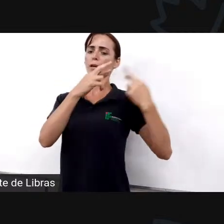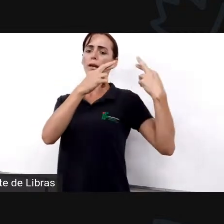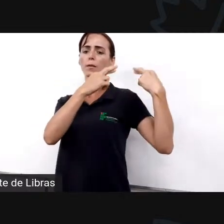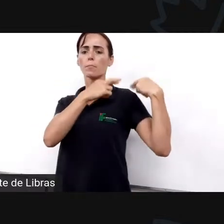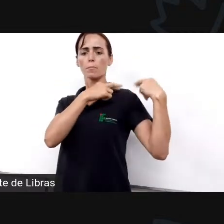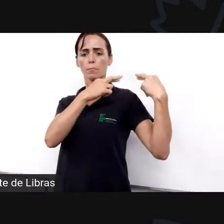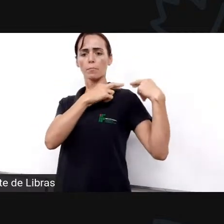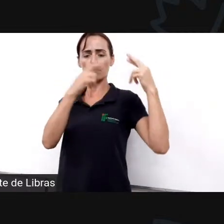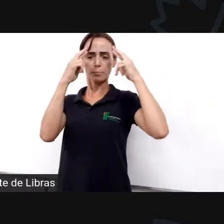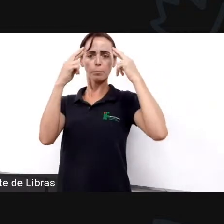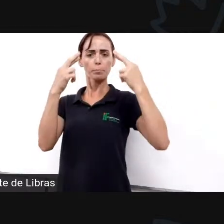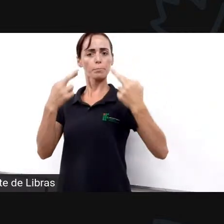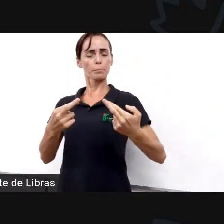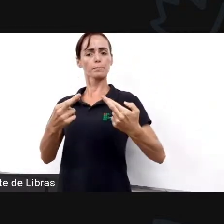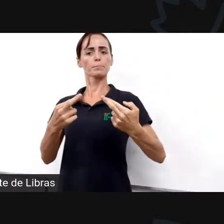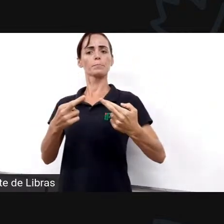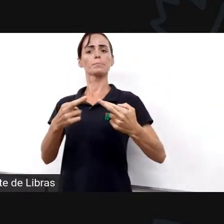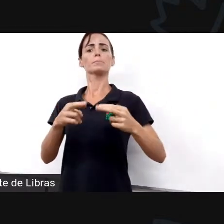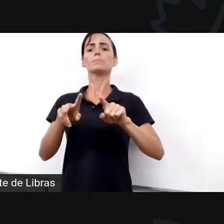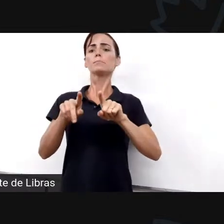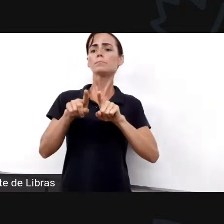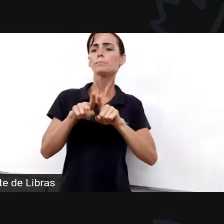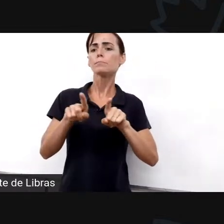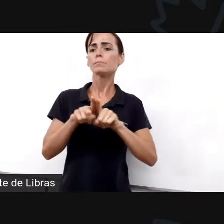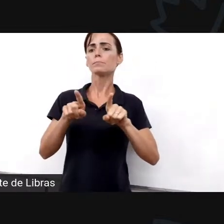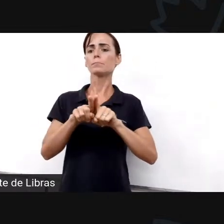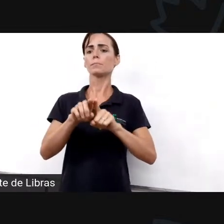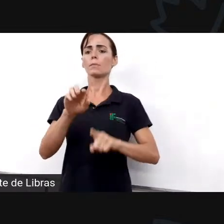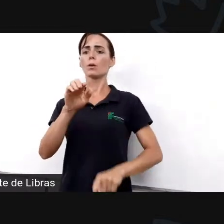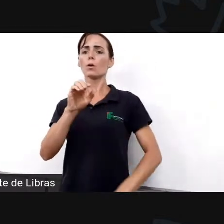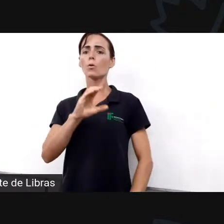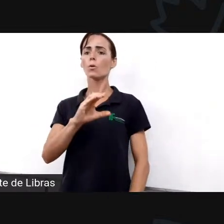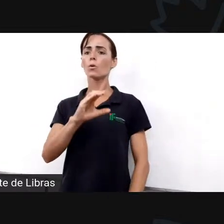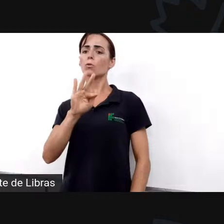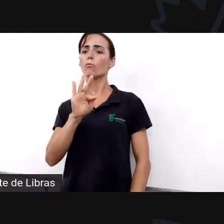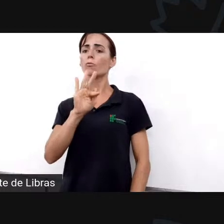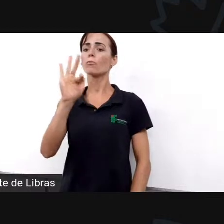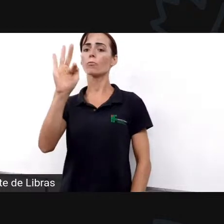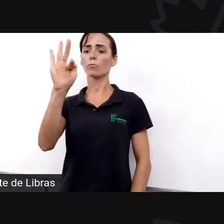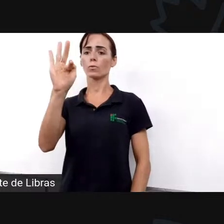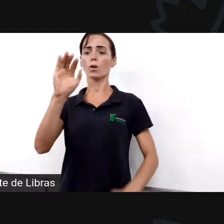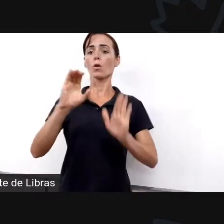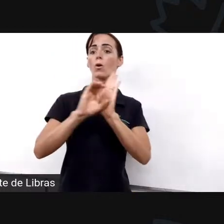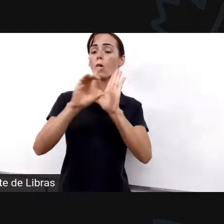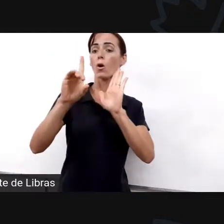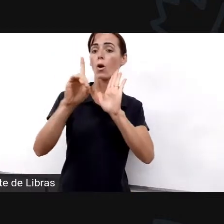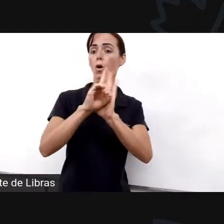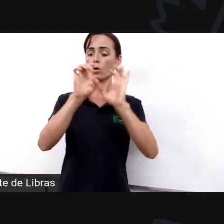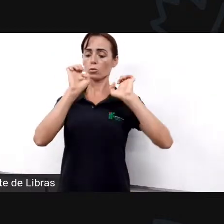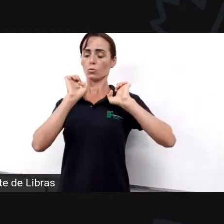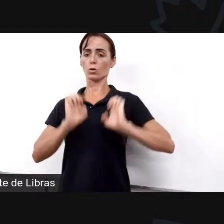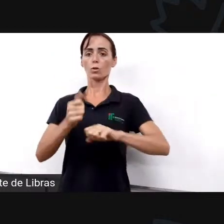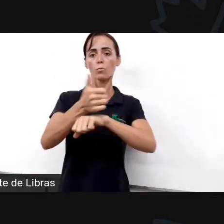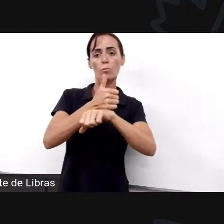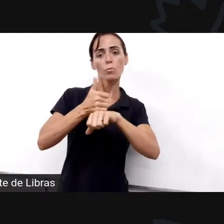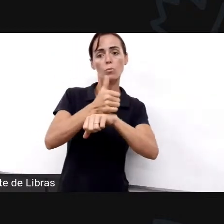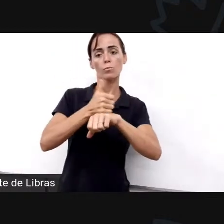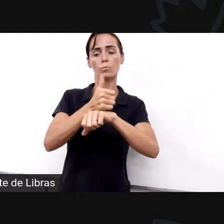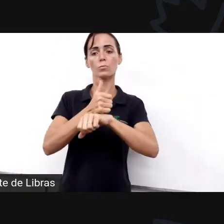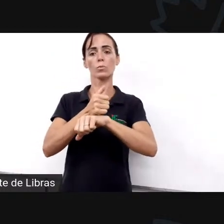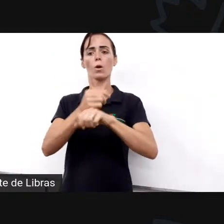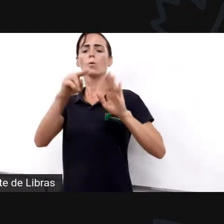lealdade, respeitar a Constituição Federal, o Código de Ética Profissional e as